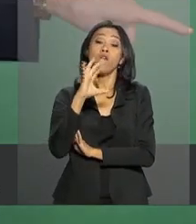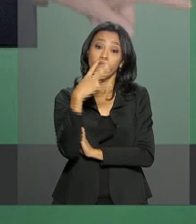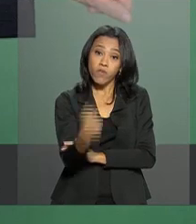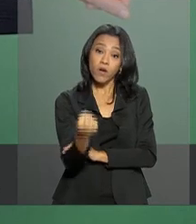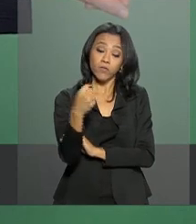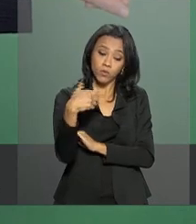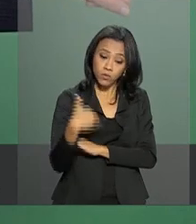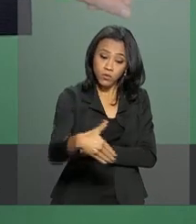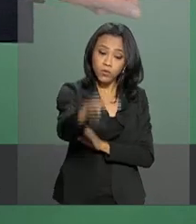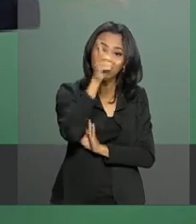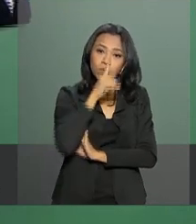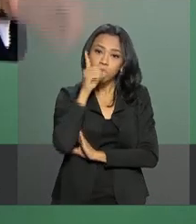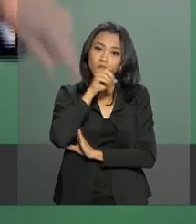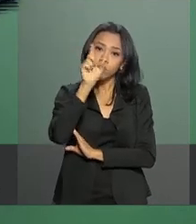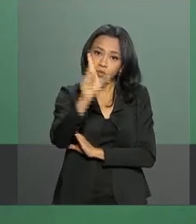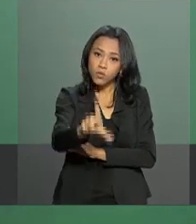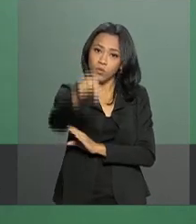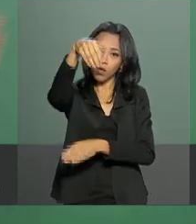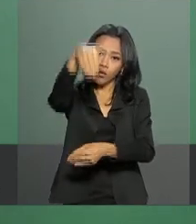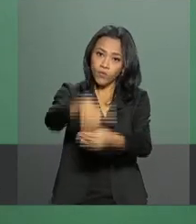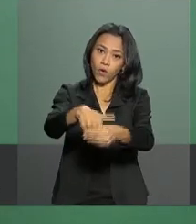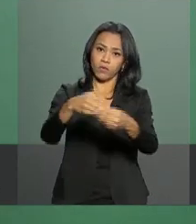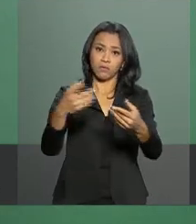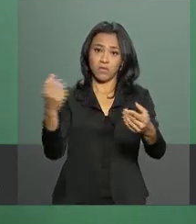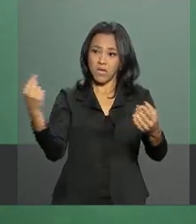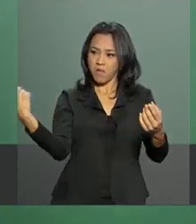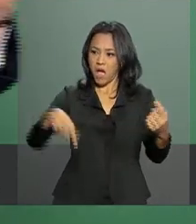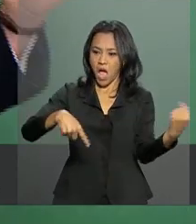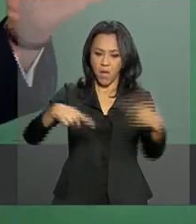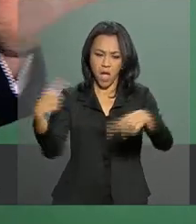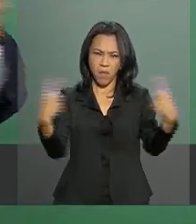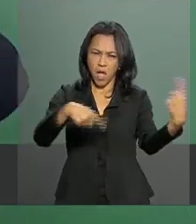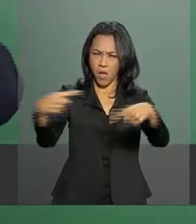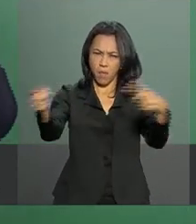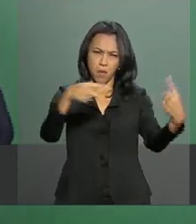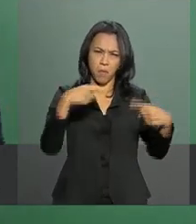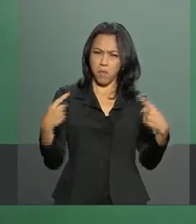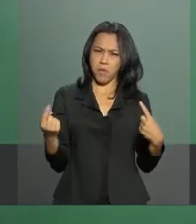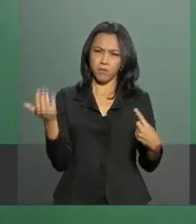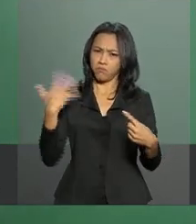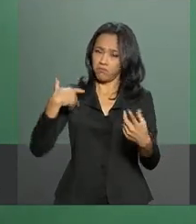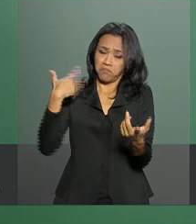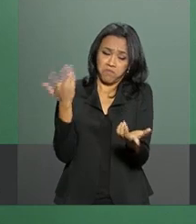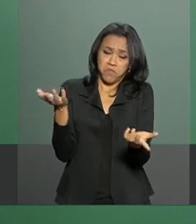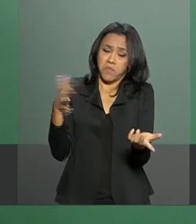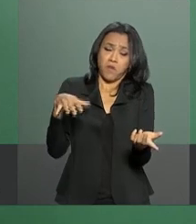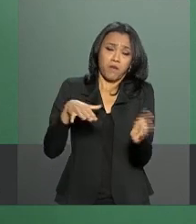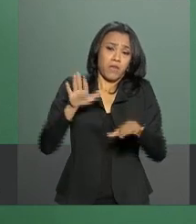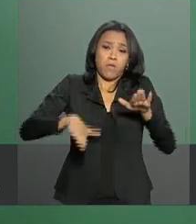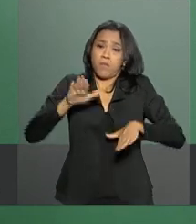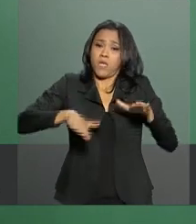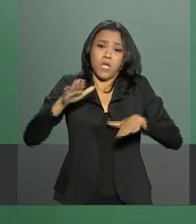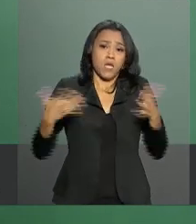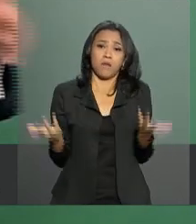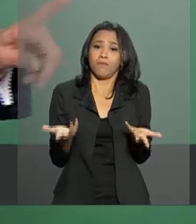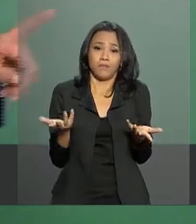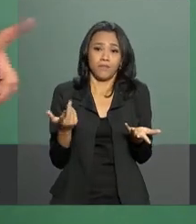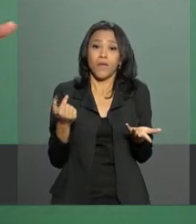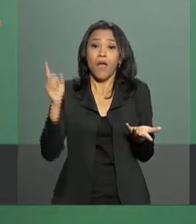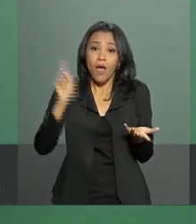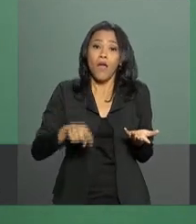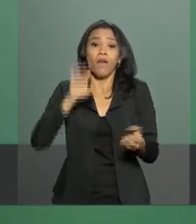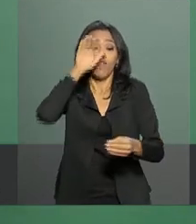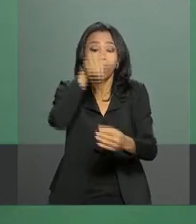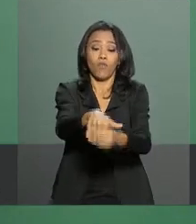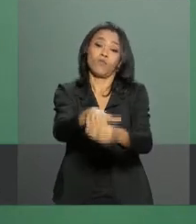eleger oposição ea oposição que não ganhar sem todos os níveis em todas as esferas ou seja aqui na esfera federal também foi fruto do